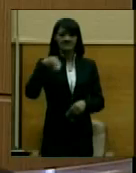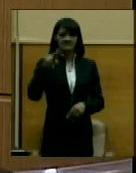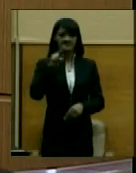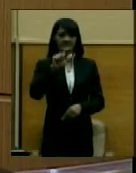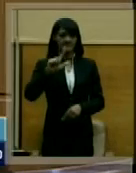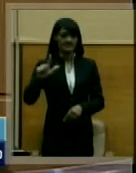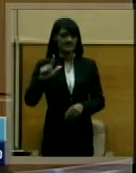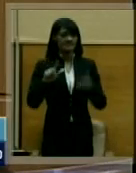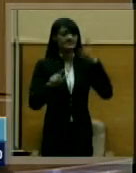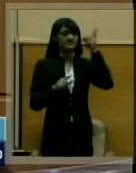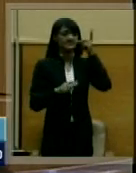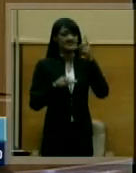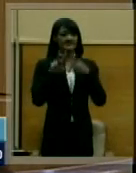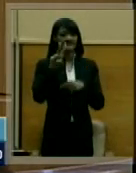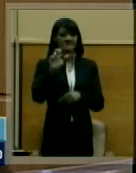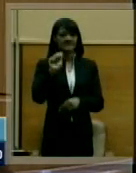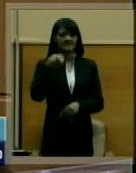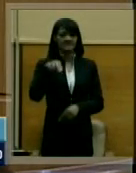Vanderval Marinho,